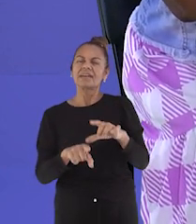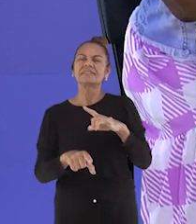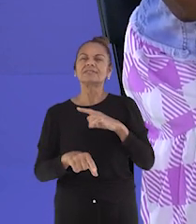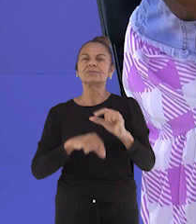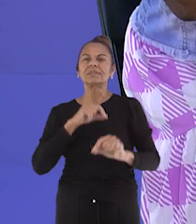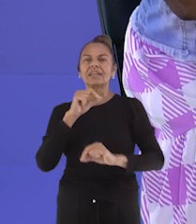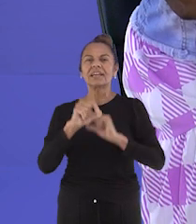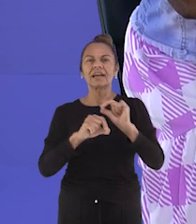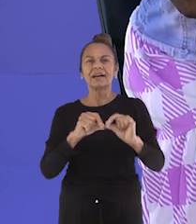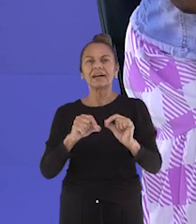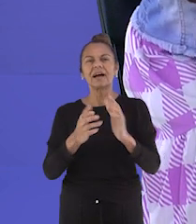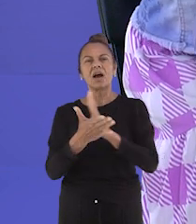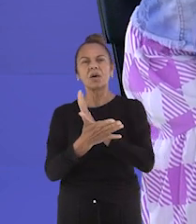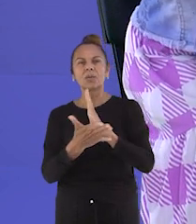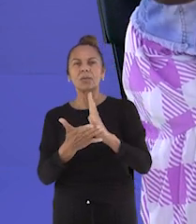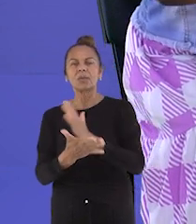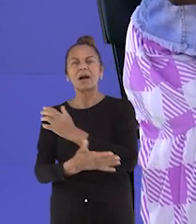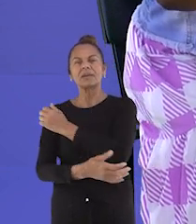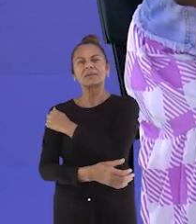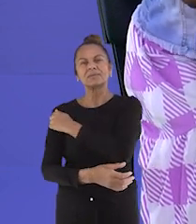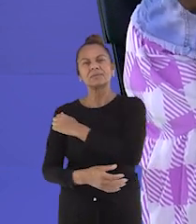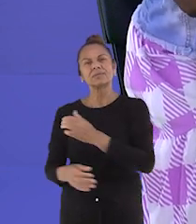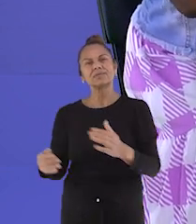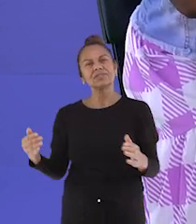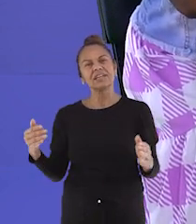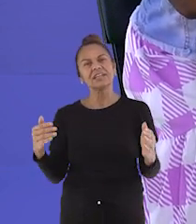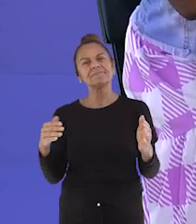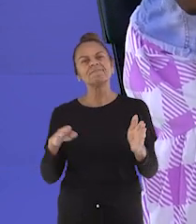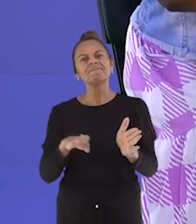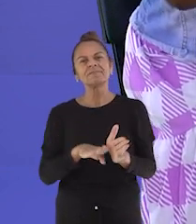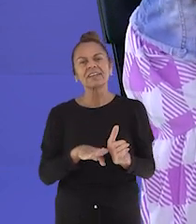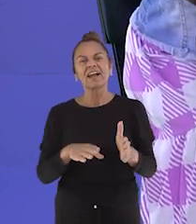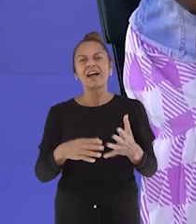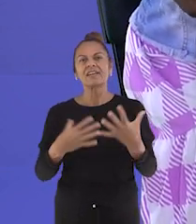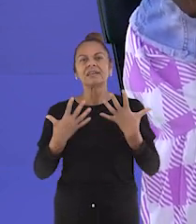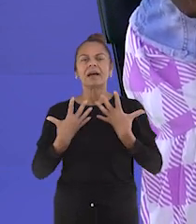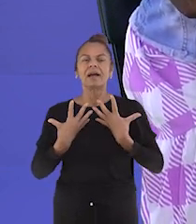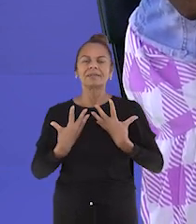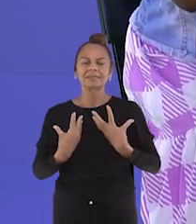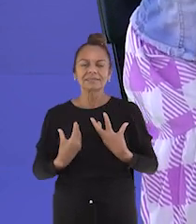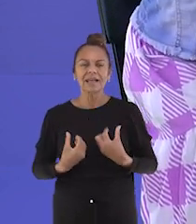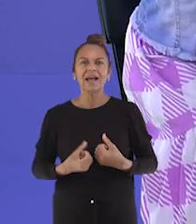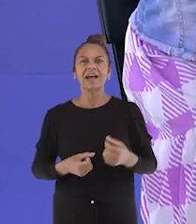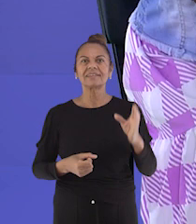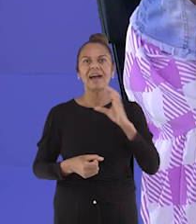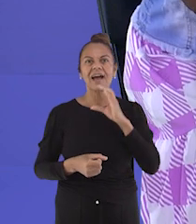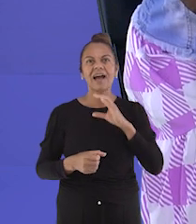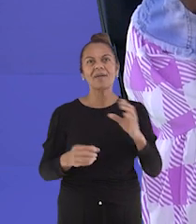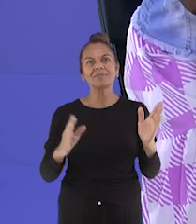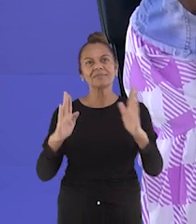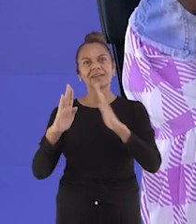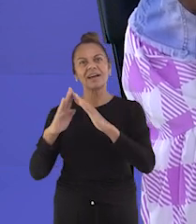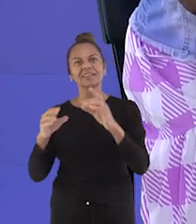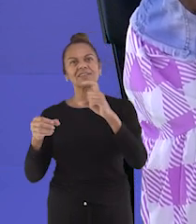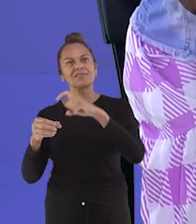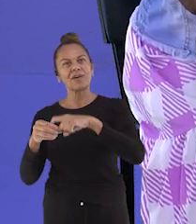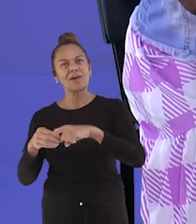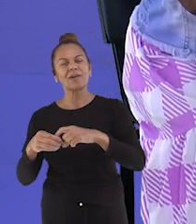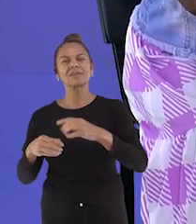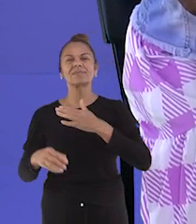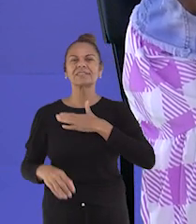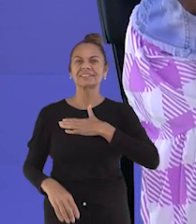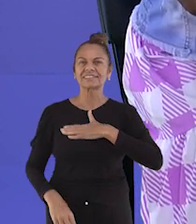cansados do serviço já, então eles queriam fazer aquela parte que tinha ali para ir para casa para descansar, porque a jornada no outro dia ia ser